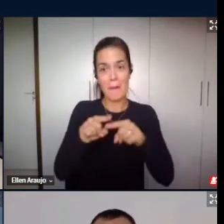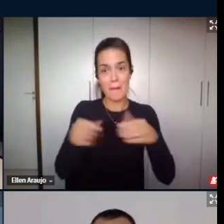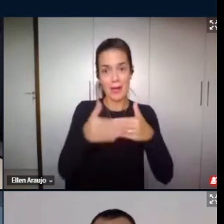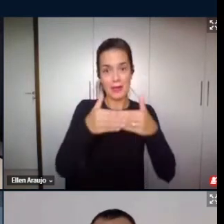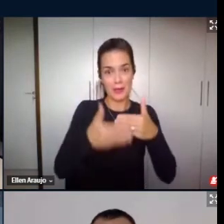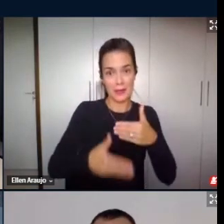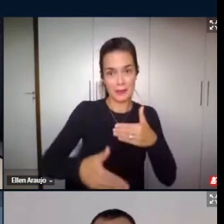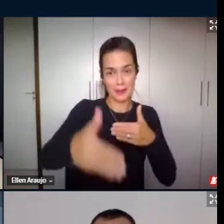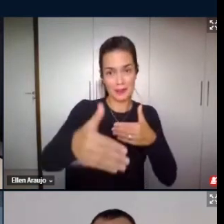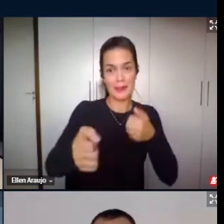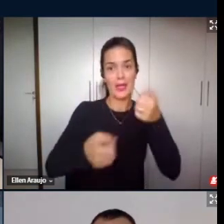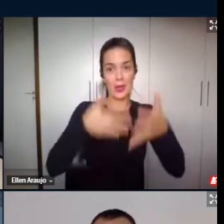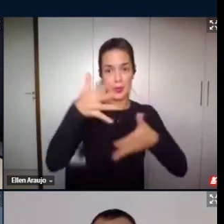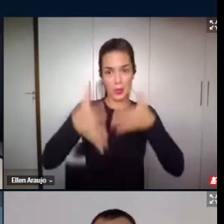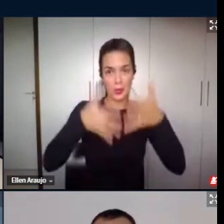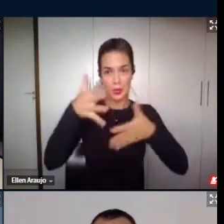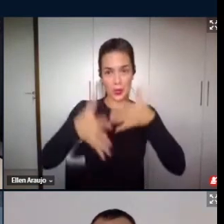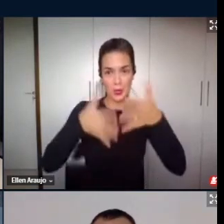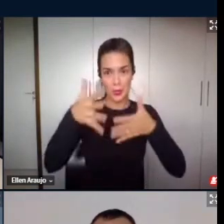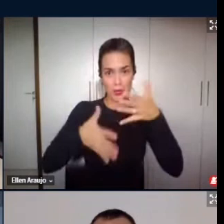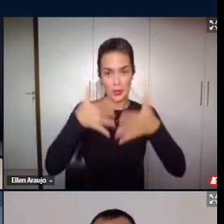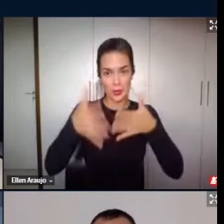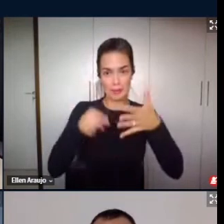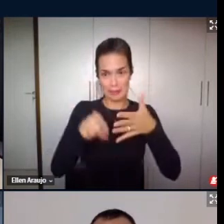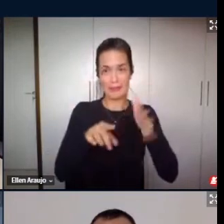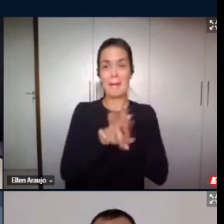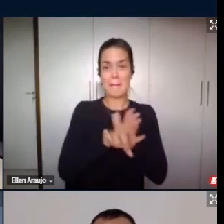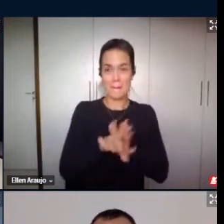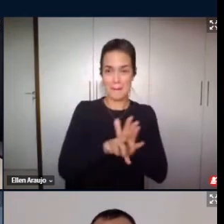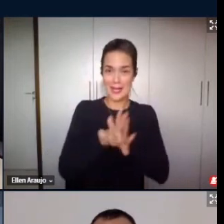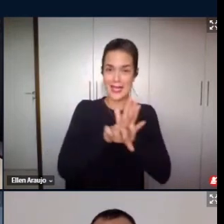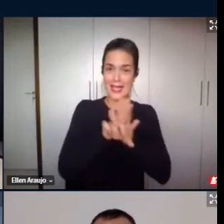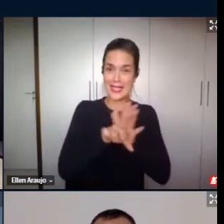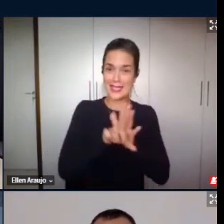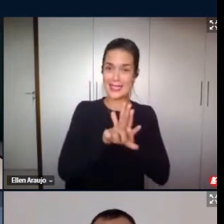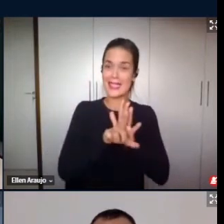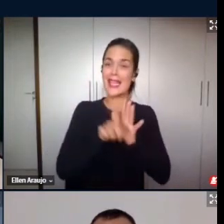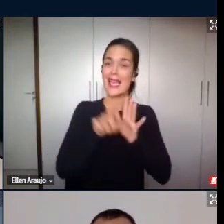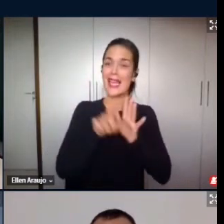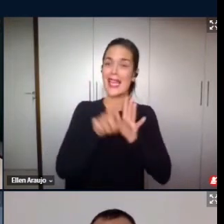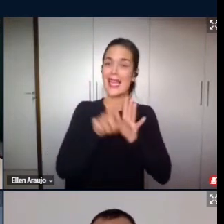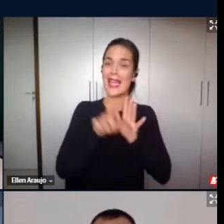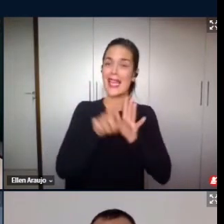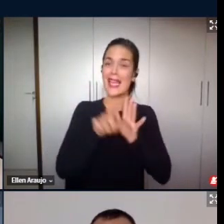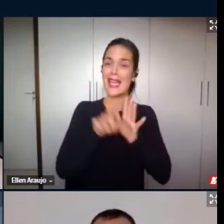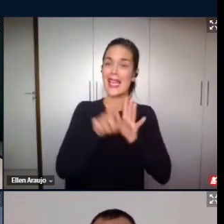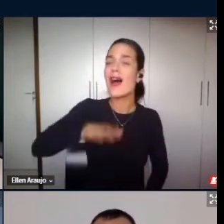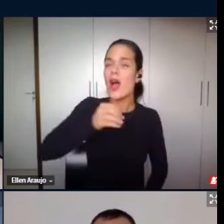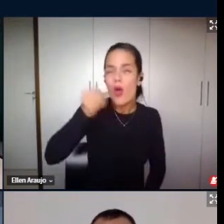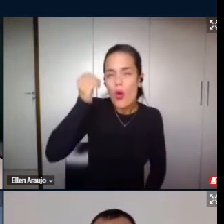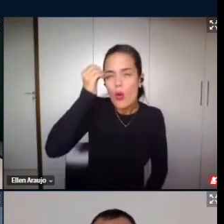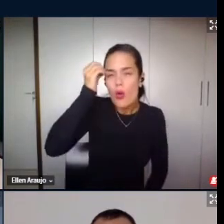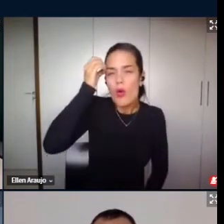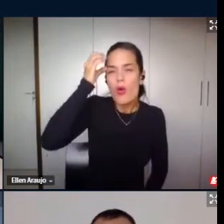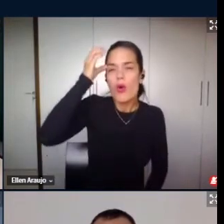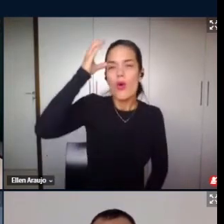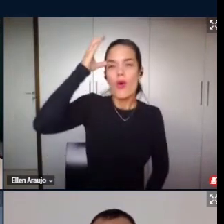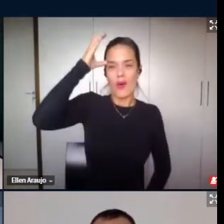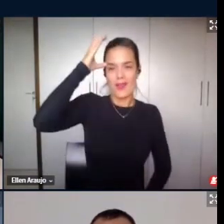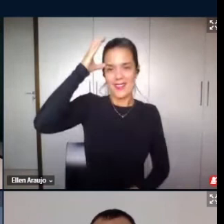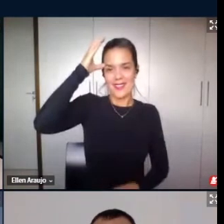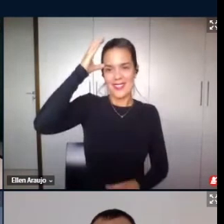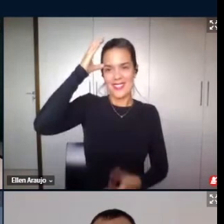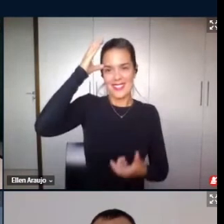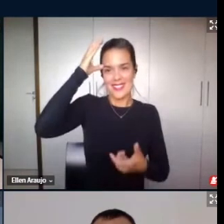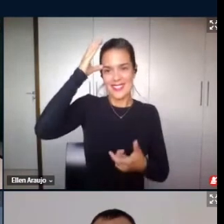como LSB. A pesquisa situa-se numa área de construção do conhecimento lexical,